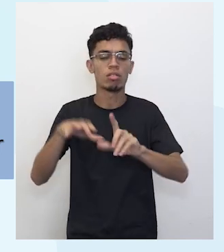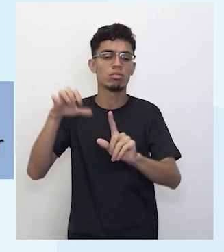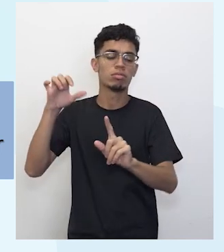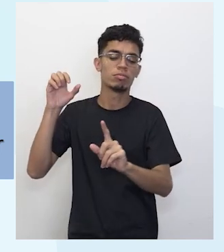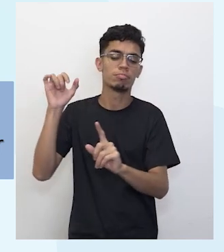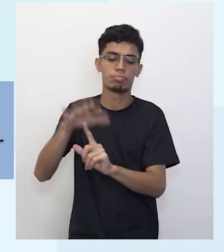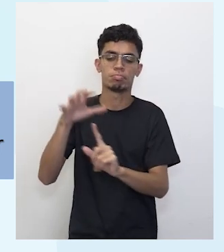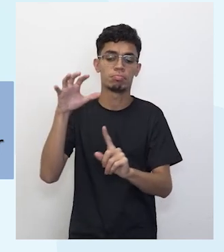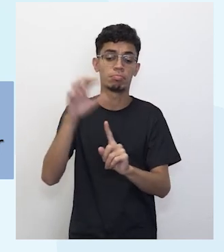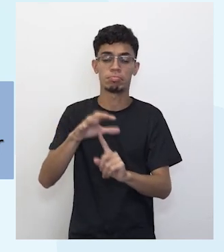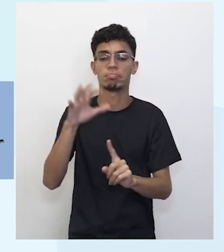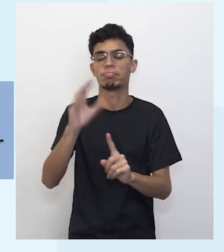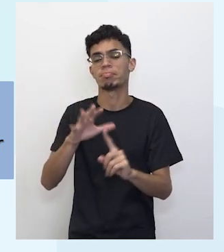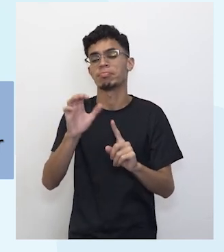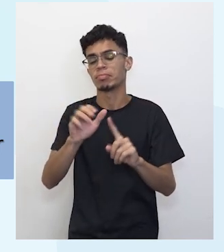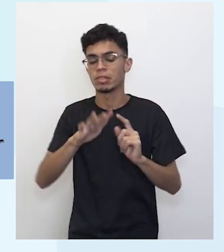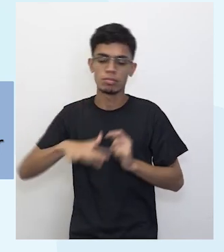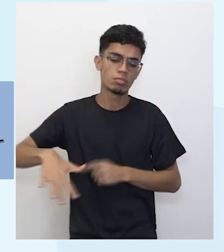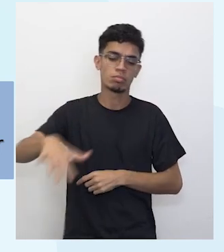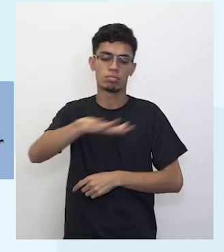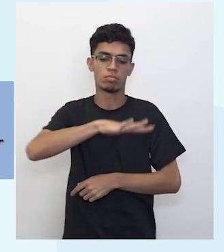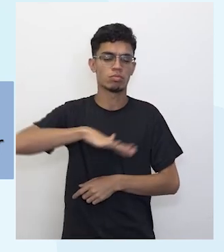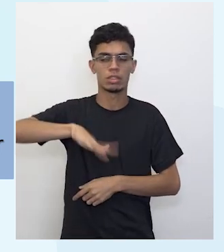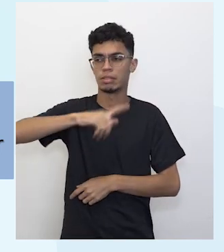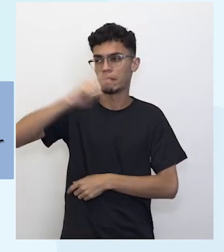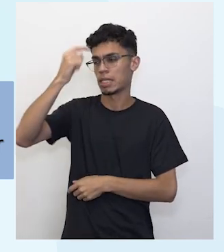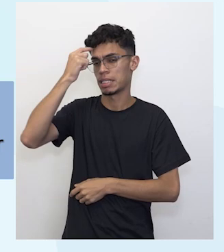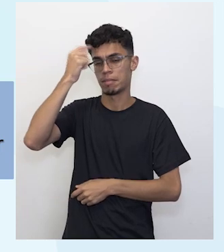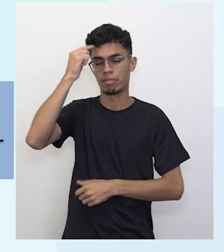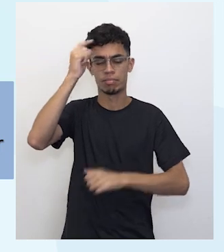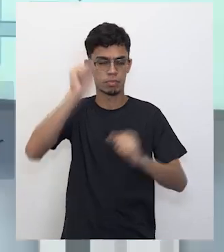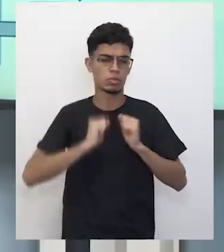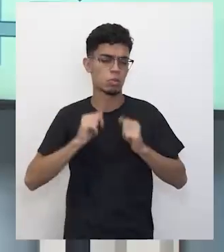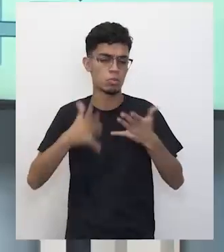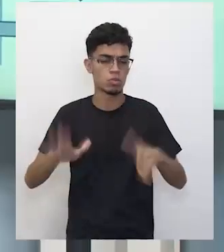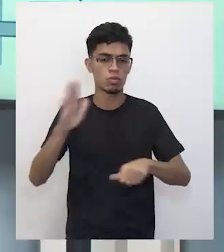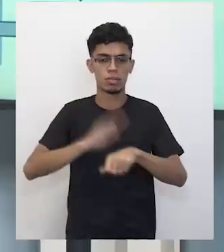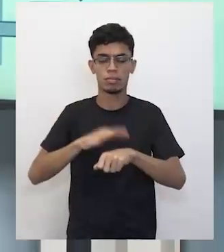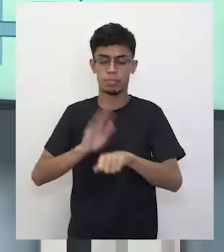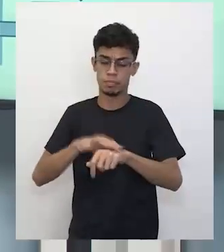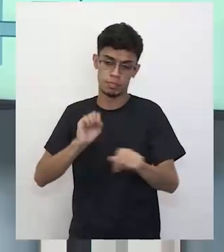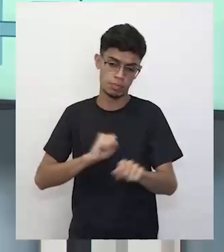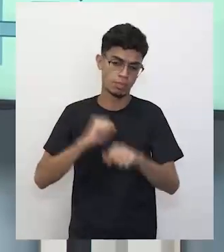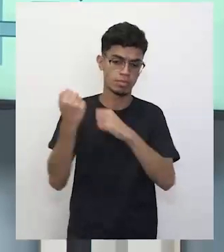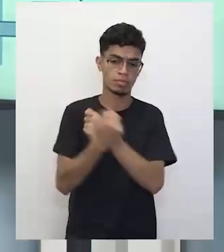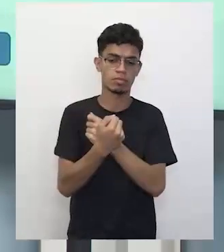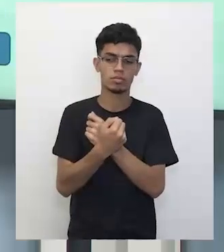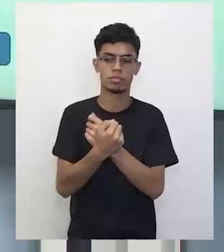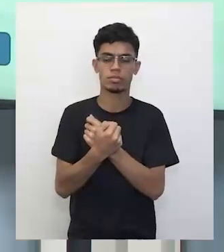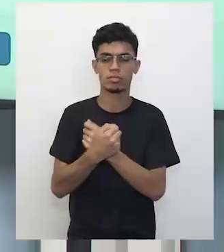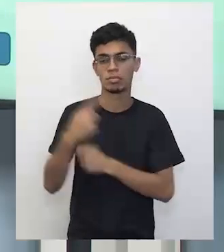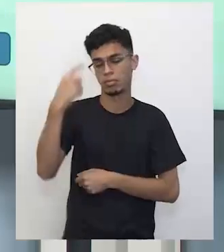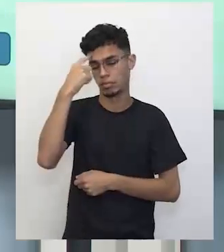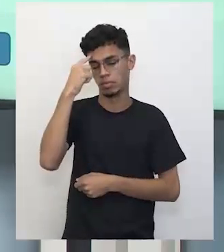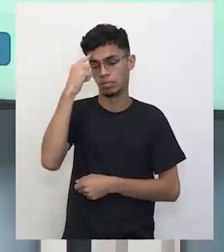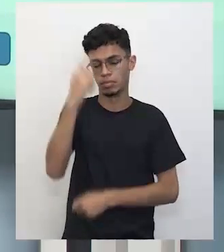influenciam, né, todos a vivermos, a pensarmos e agirmos dentro da nossa sociedade. Vejam bem.